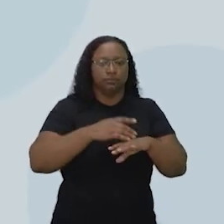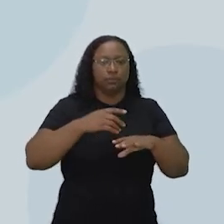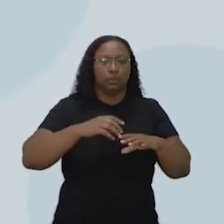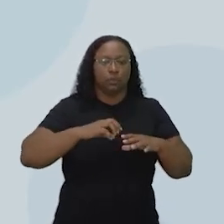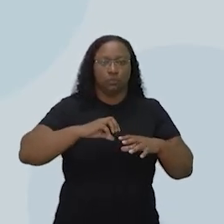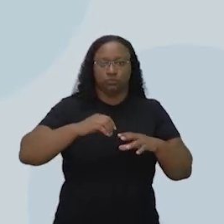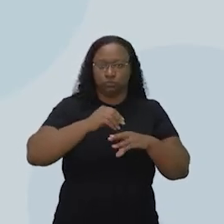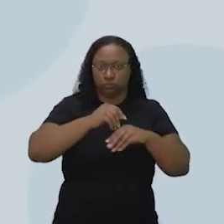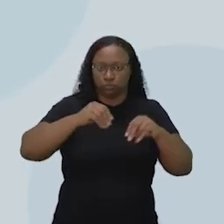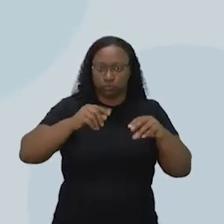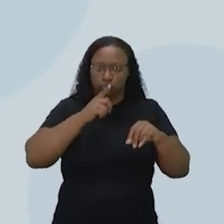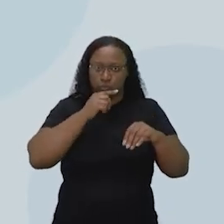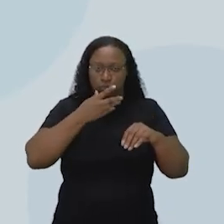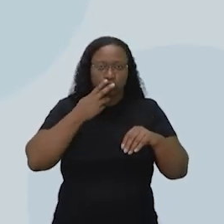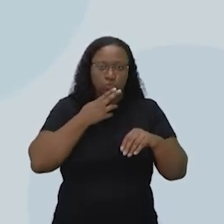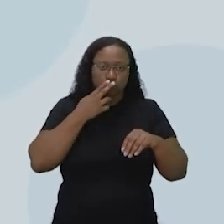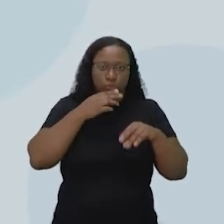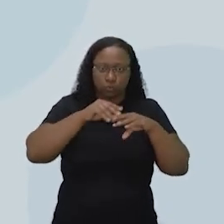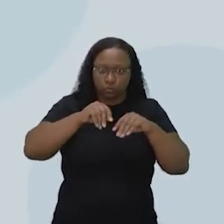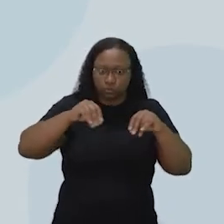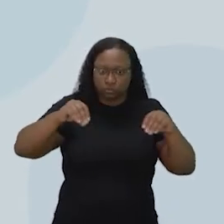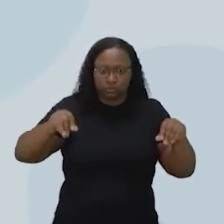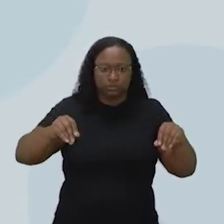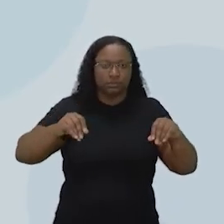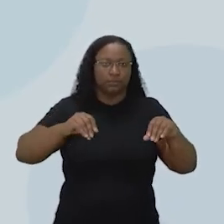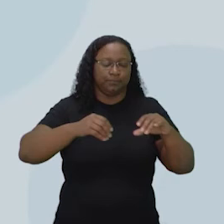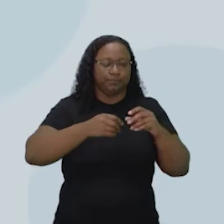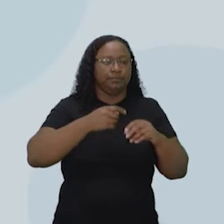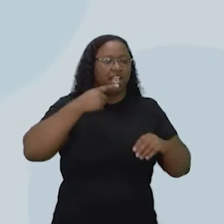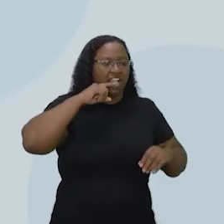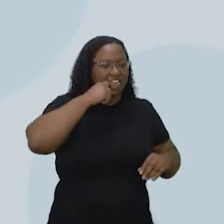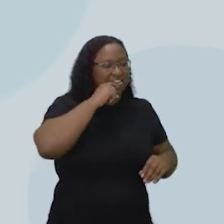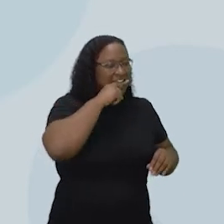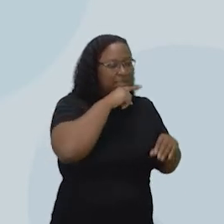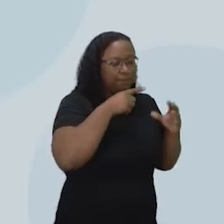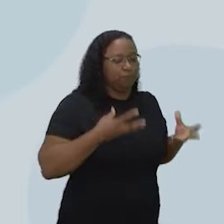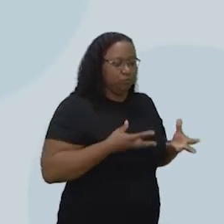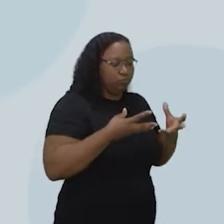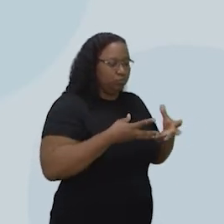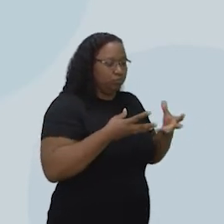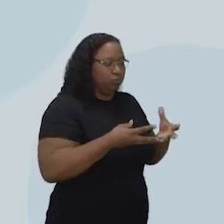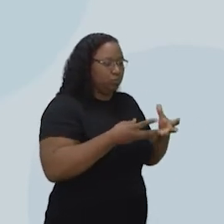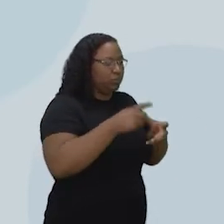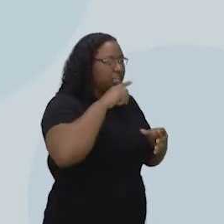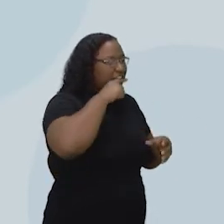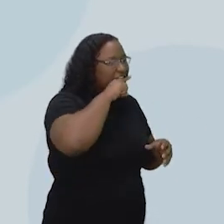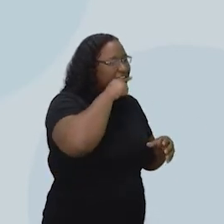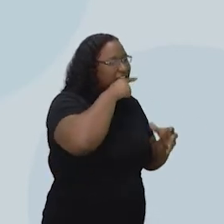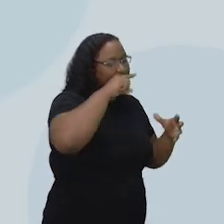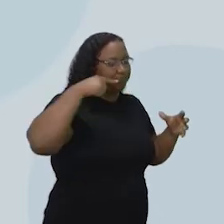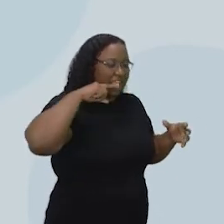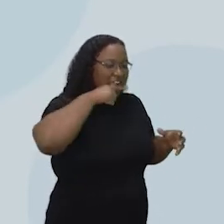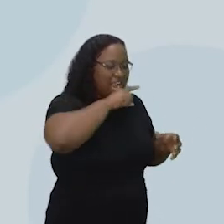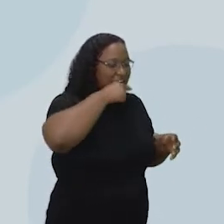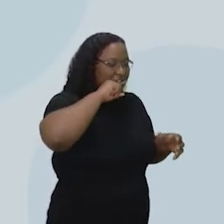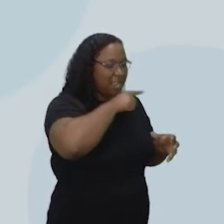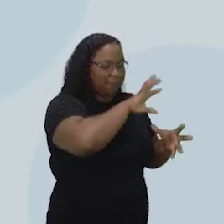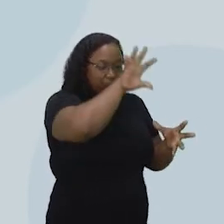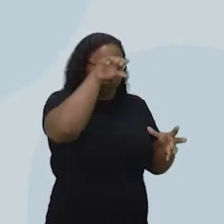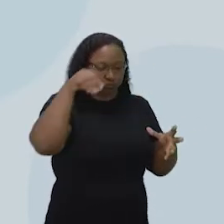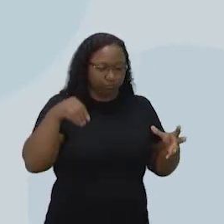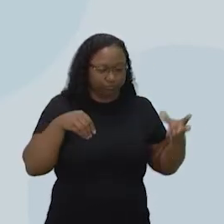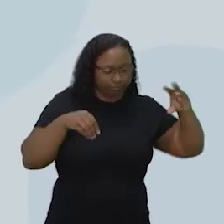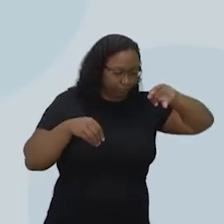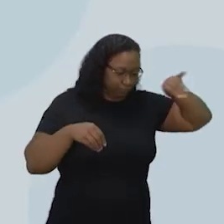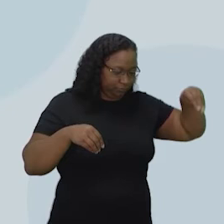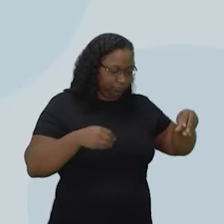aí ela gera o bagaço de cana, e aí esse bagaço de cana é queimado para gerar a energia que todo processo precisa,